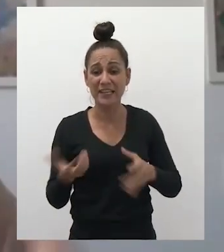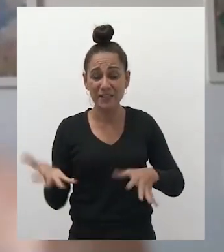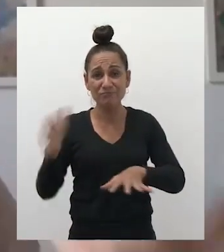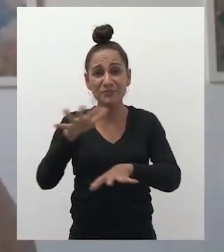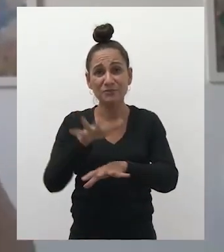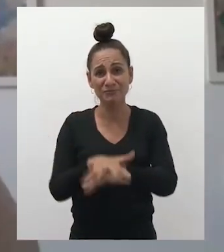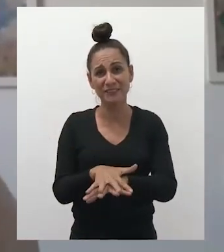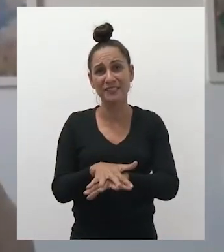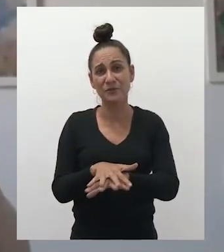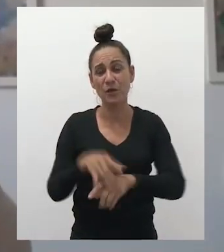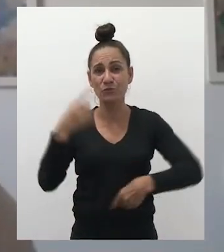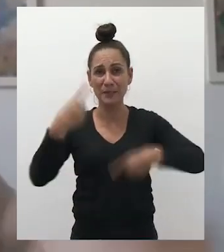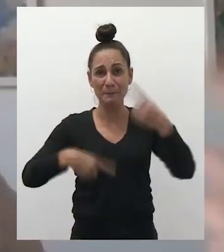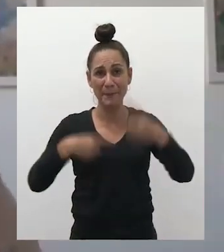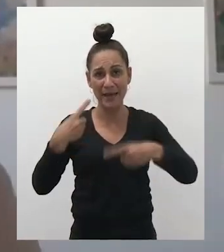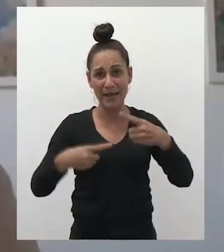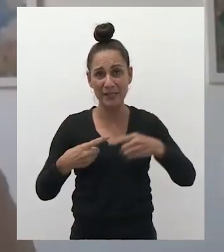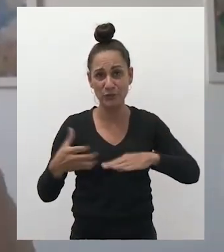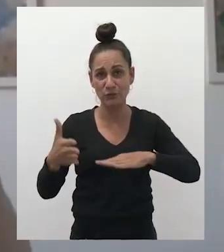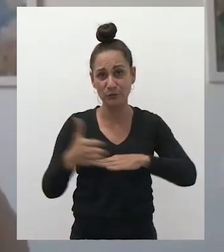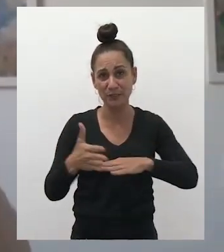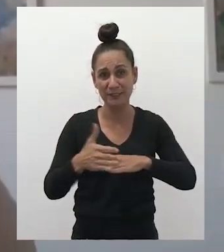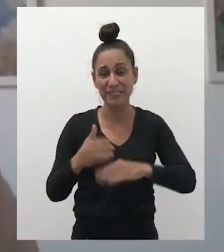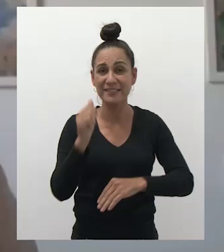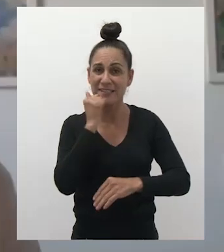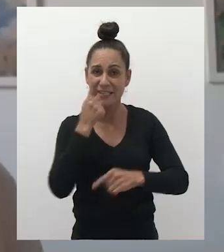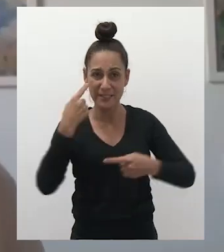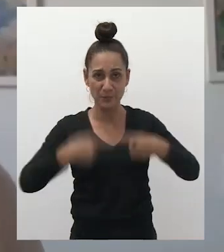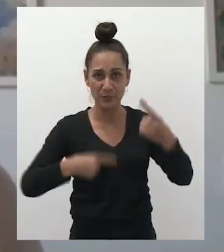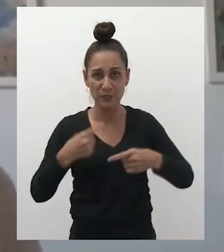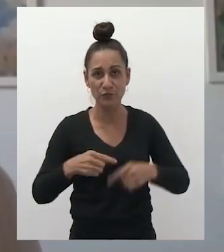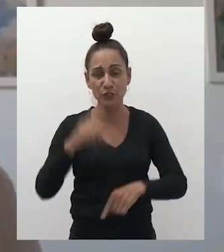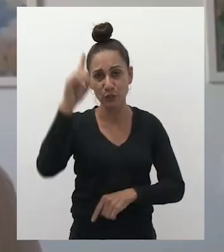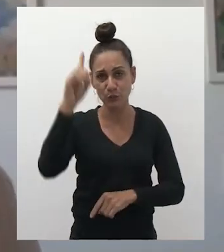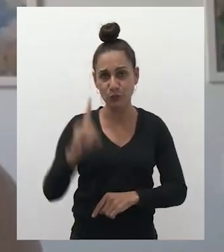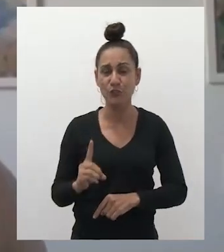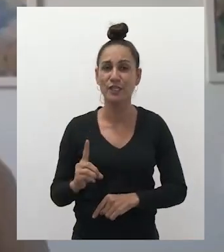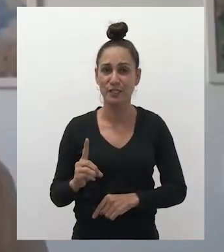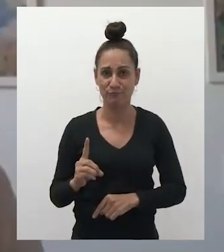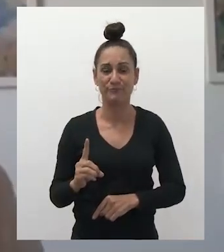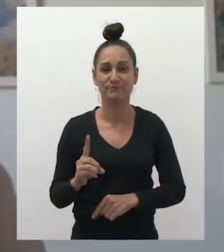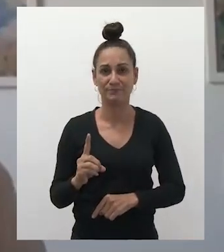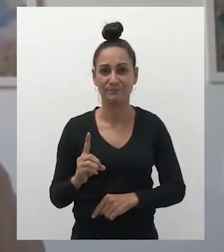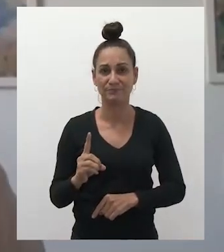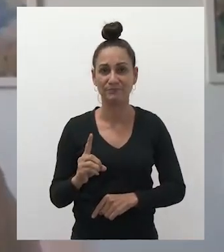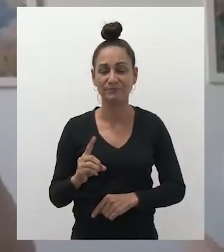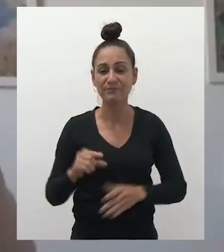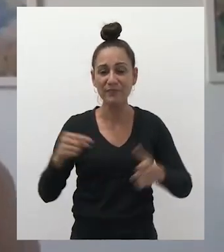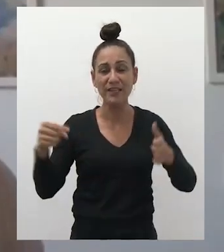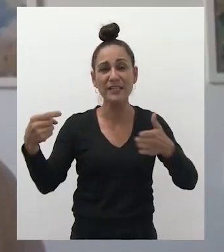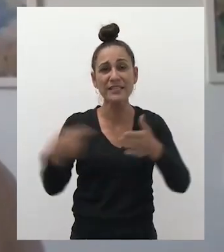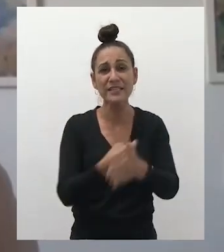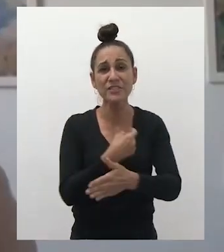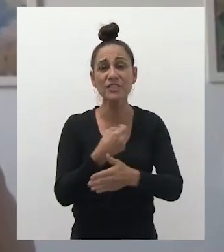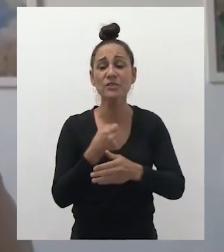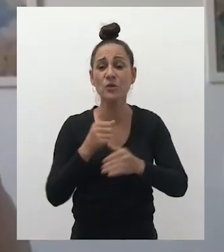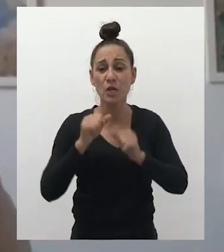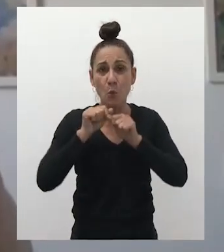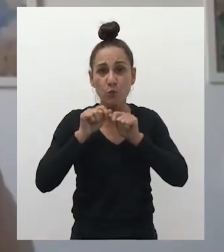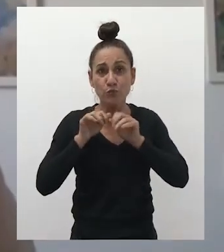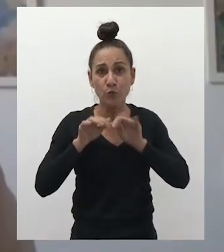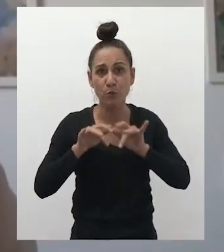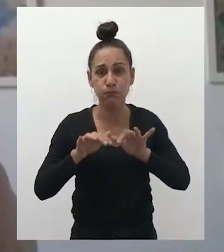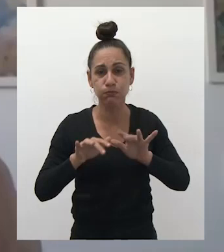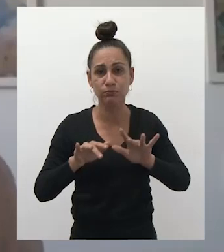pontos, é um dos debates contemporâneos da ciência política e do direito. Essa questão da propagação das